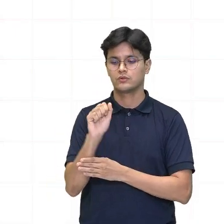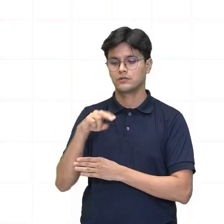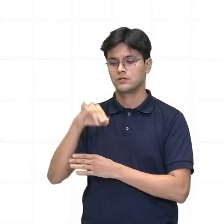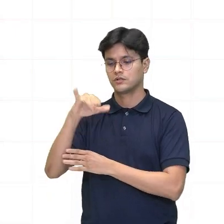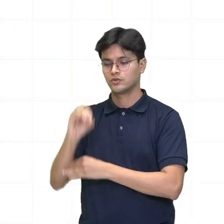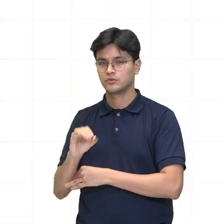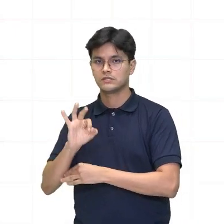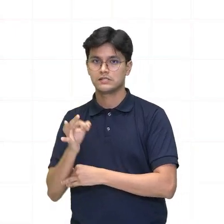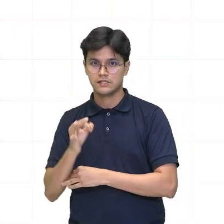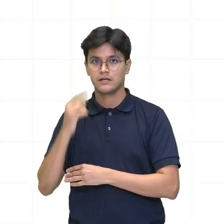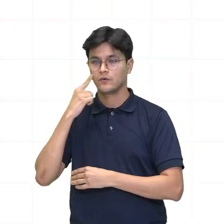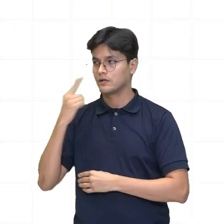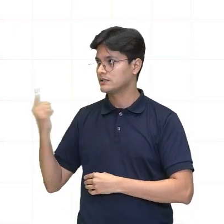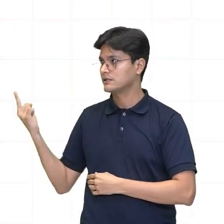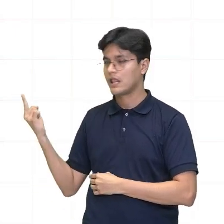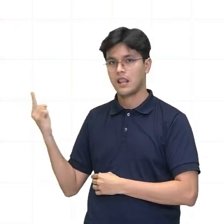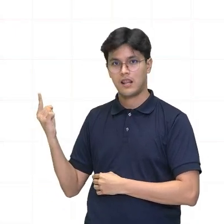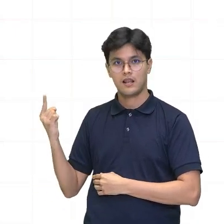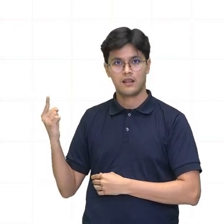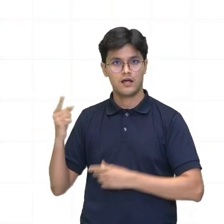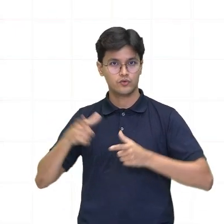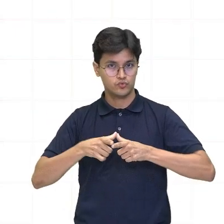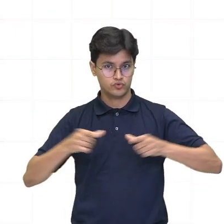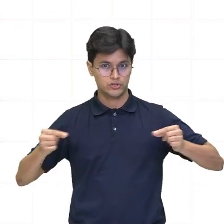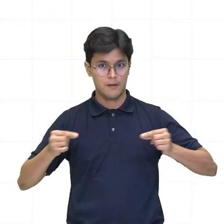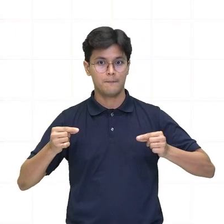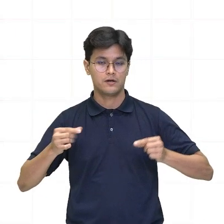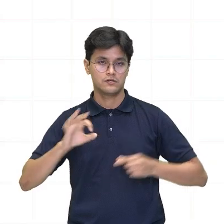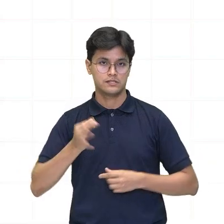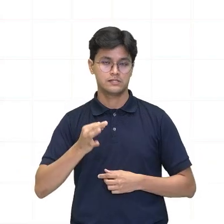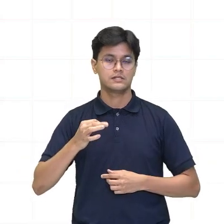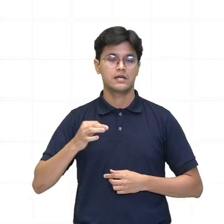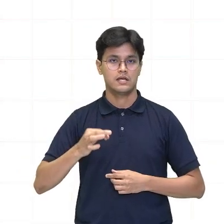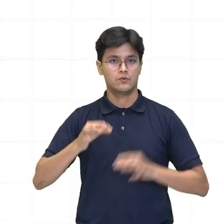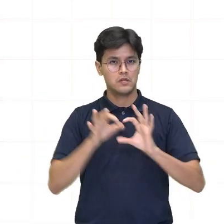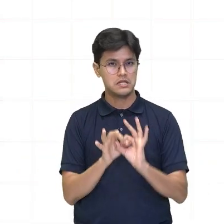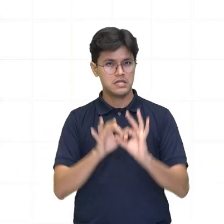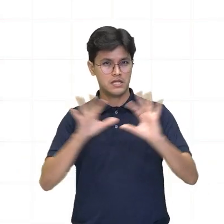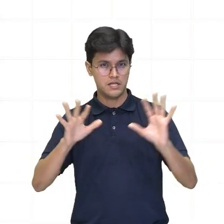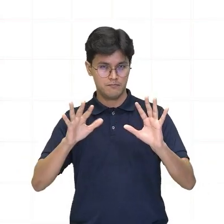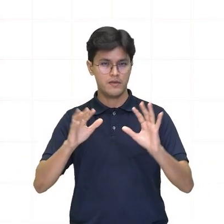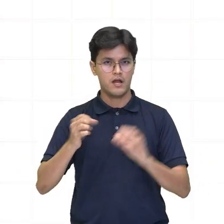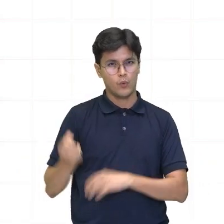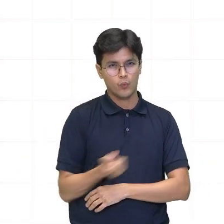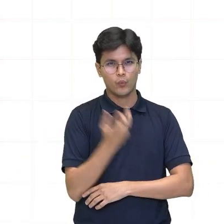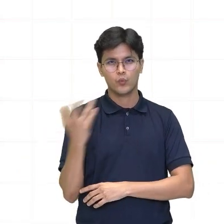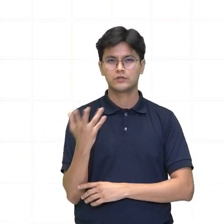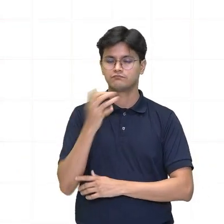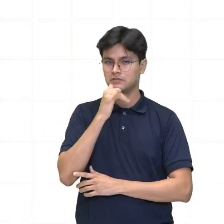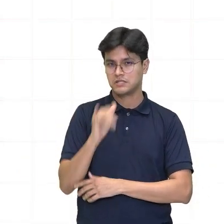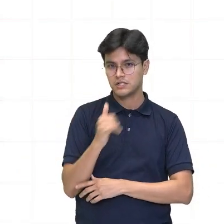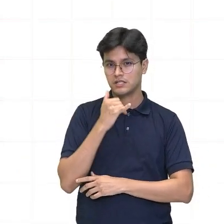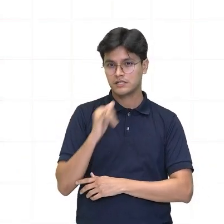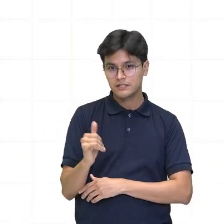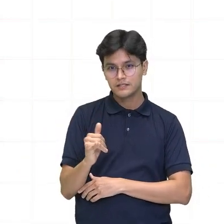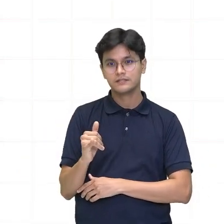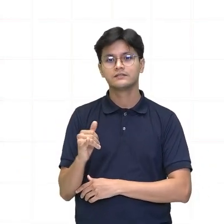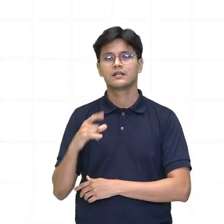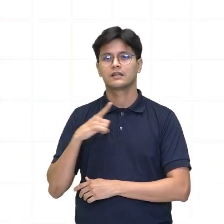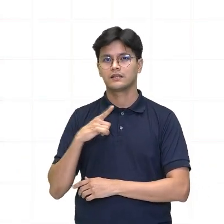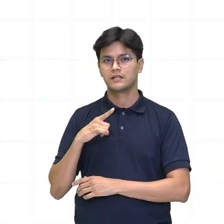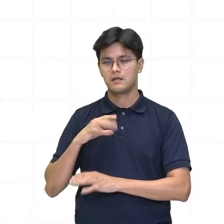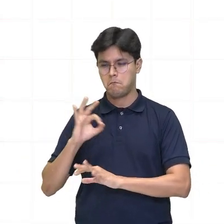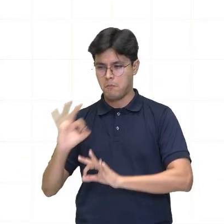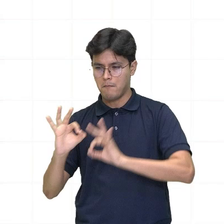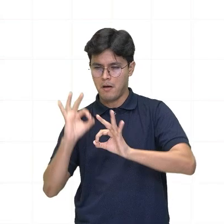utilizar bastante essa fonte de energia. Libera uma grande quantidade de energia, né, a energia mantém unidades e